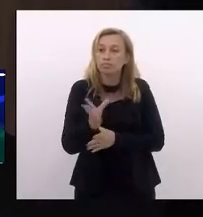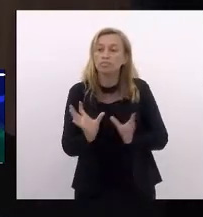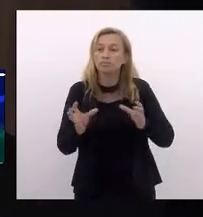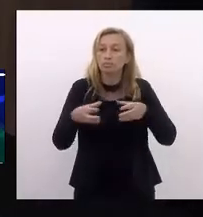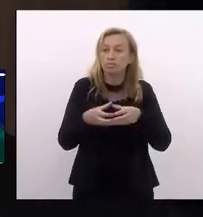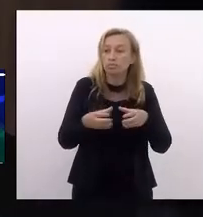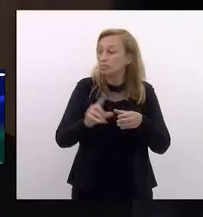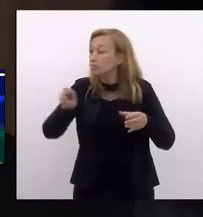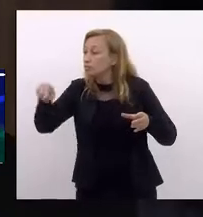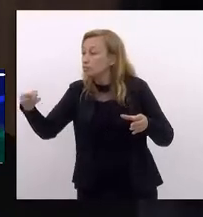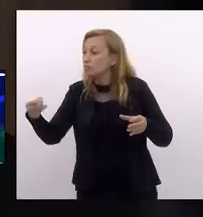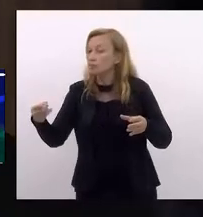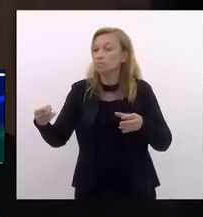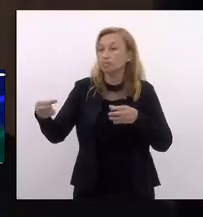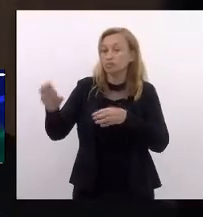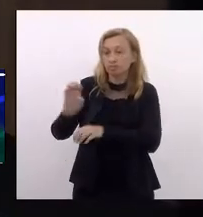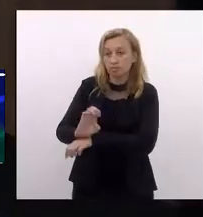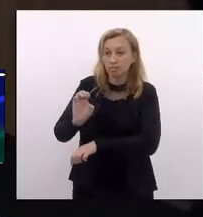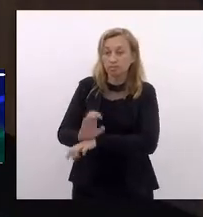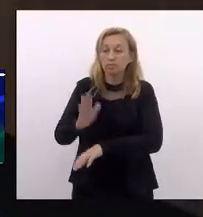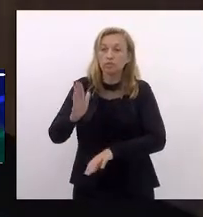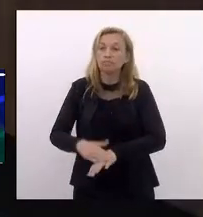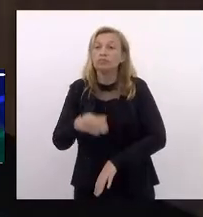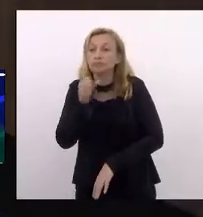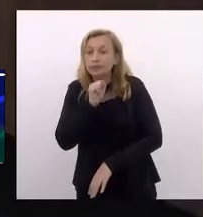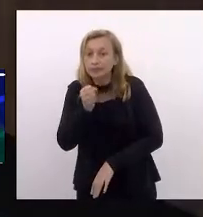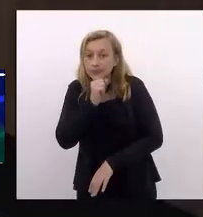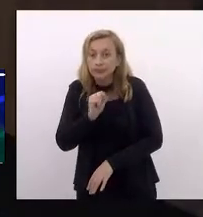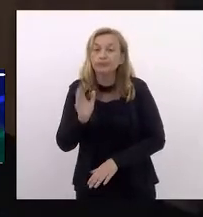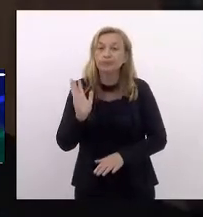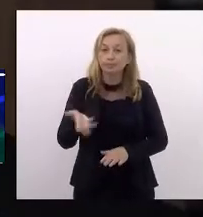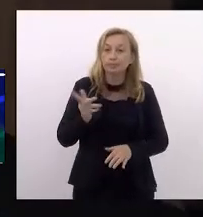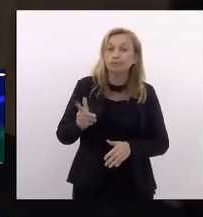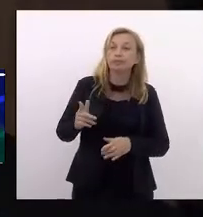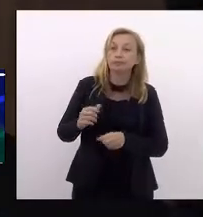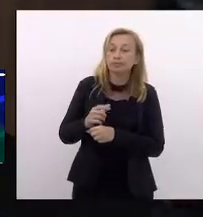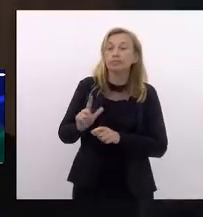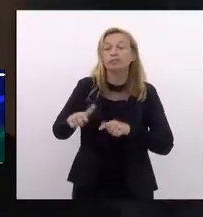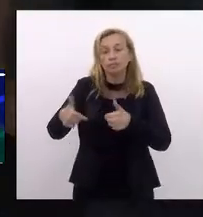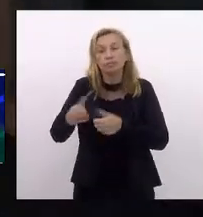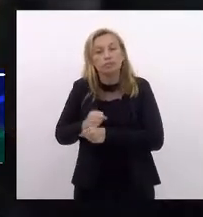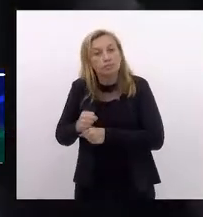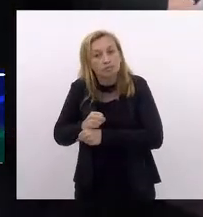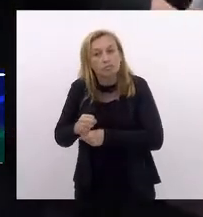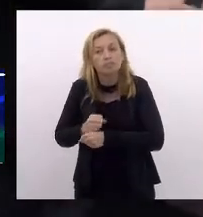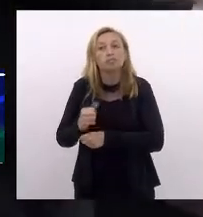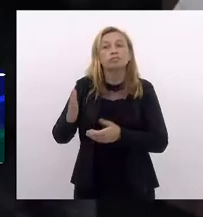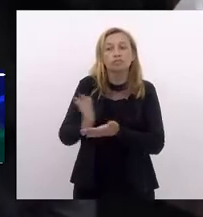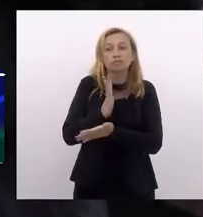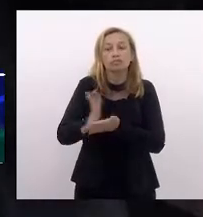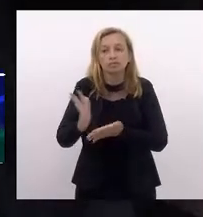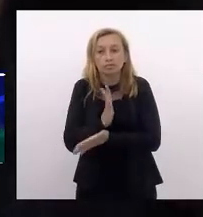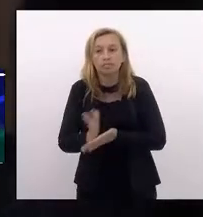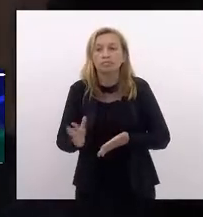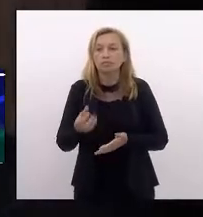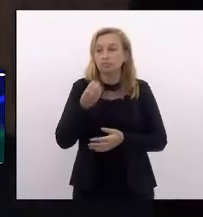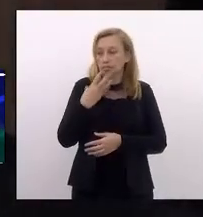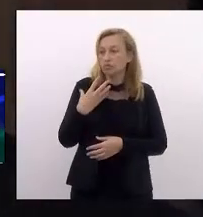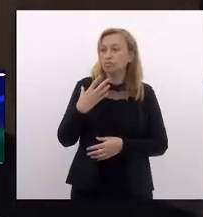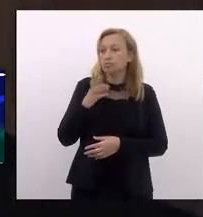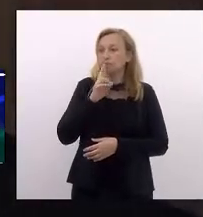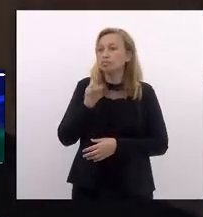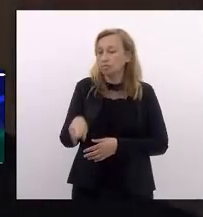dos comitês desses outros estados que são comitês mais antigos e que já funcionam alguns anos e tem um lastro bem